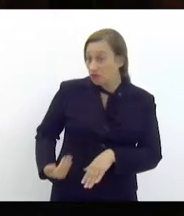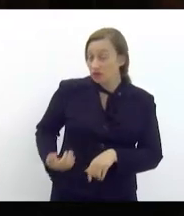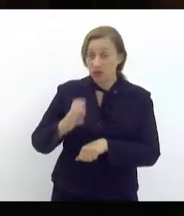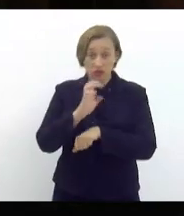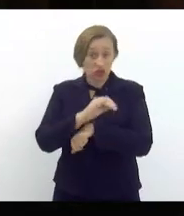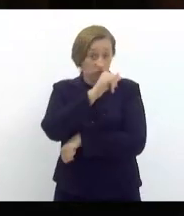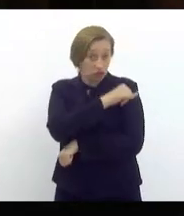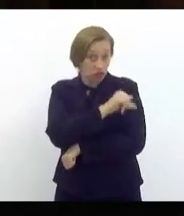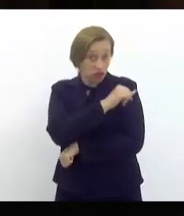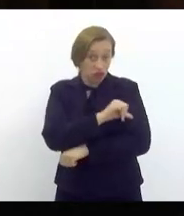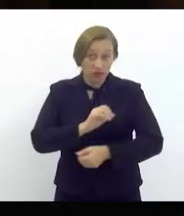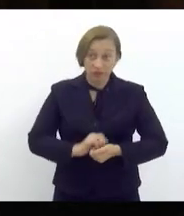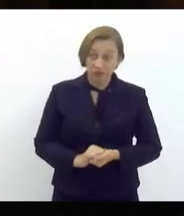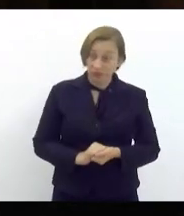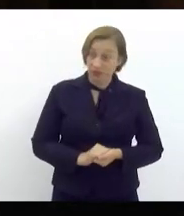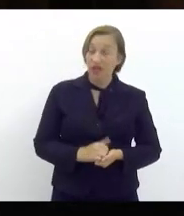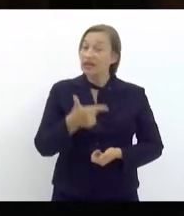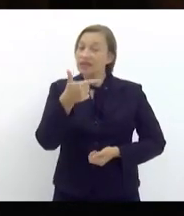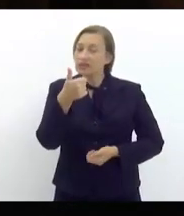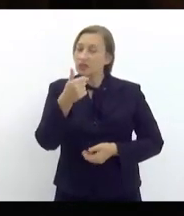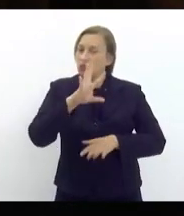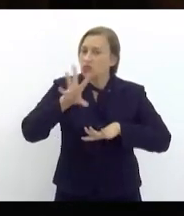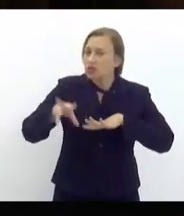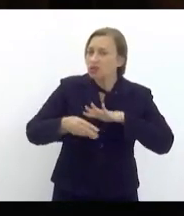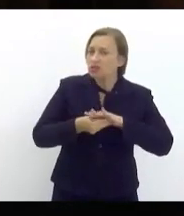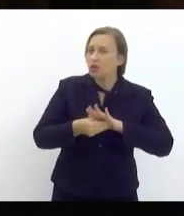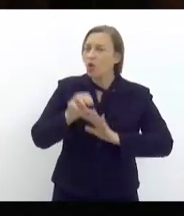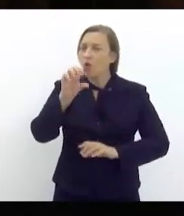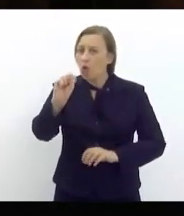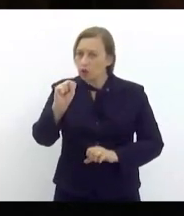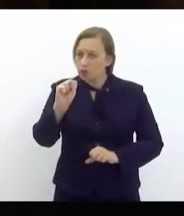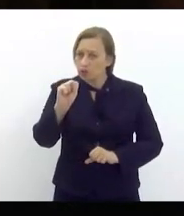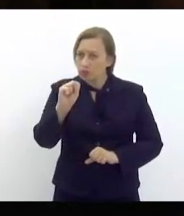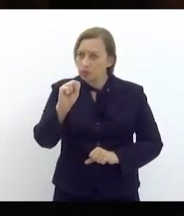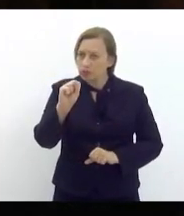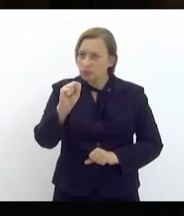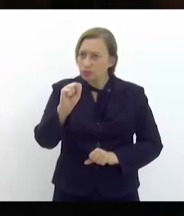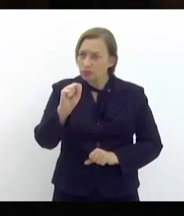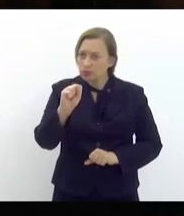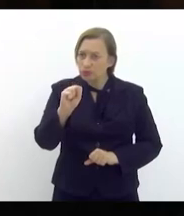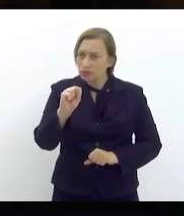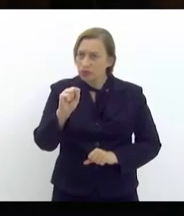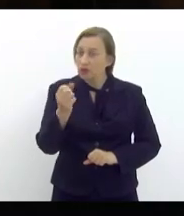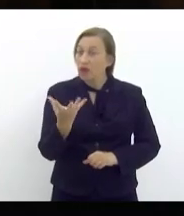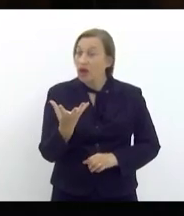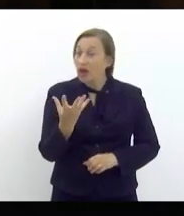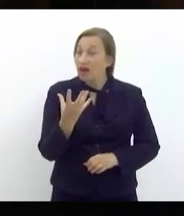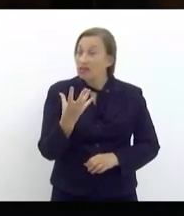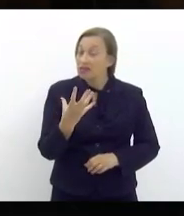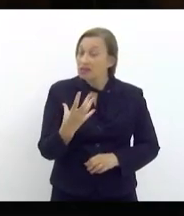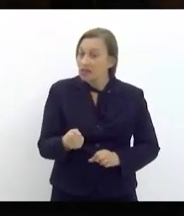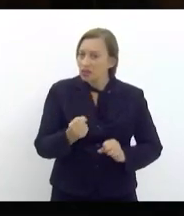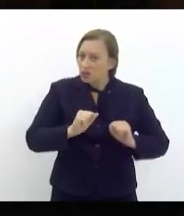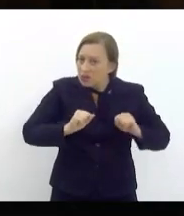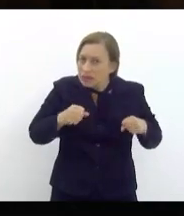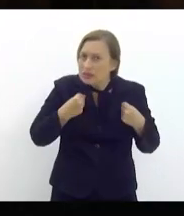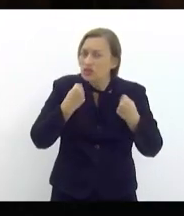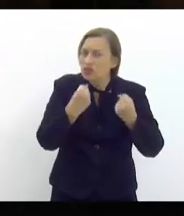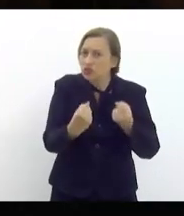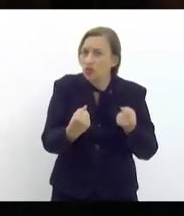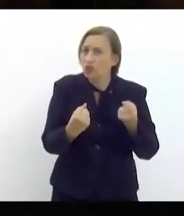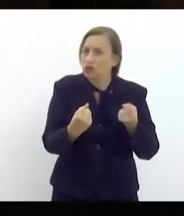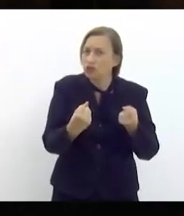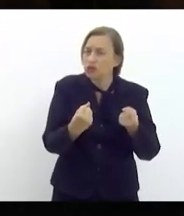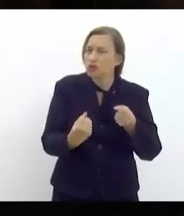estado do Rio de Janeiro e dessas 12 emendas oito foram acatadas nesse esforço de síntese